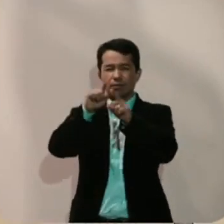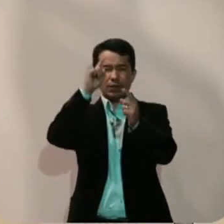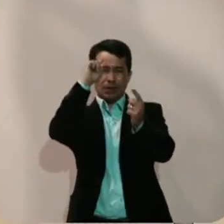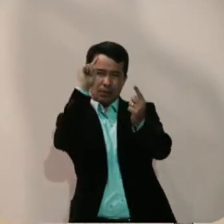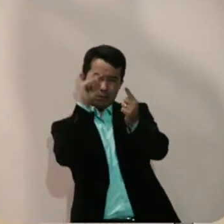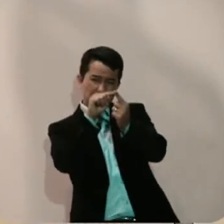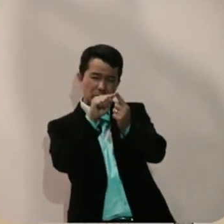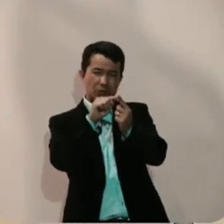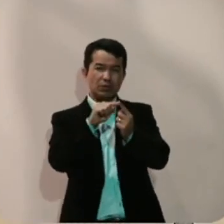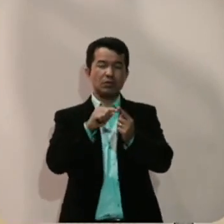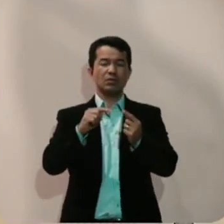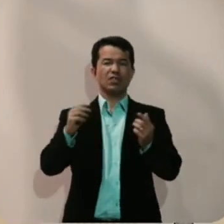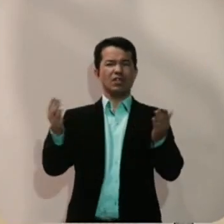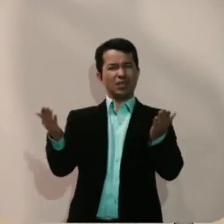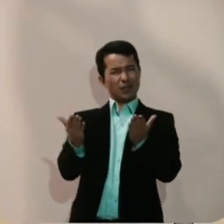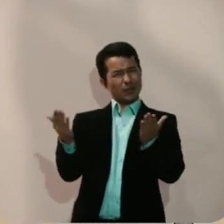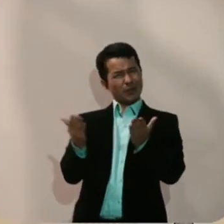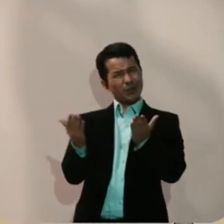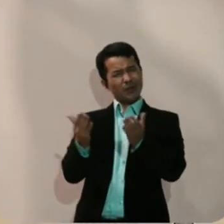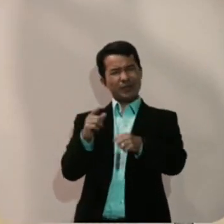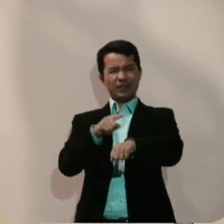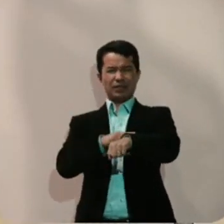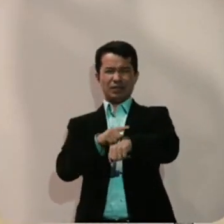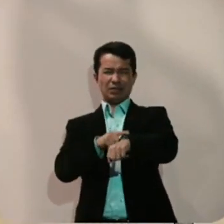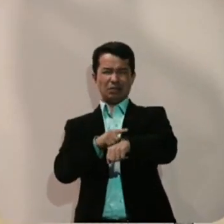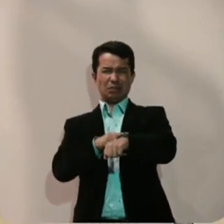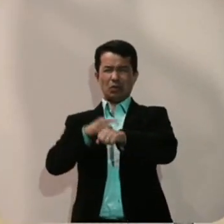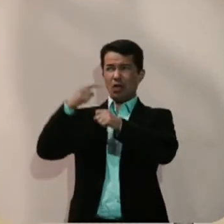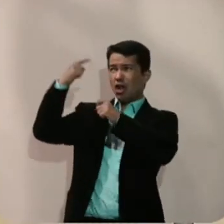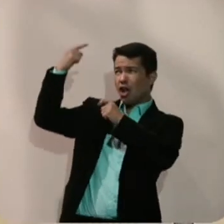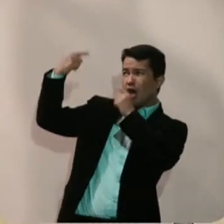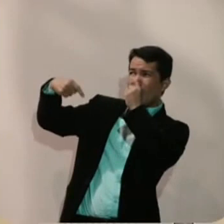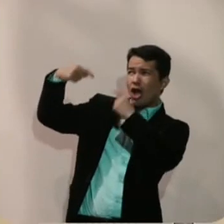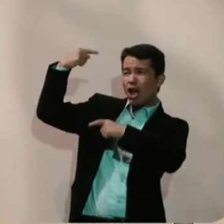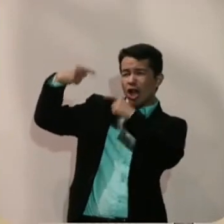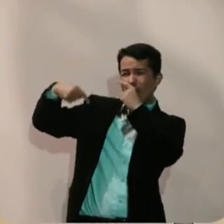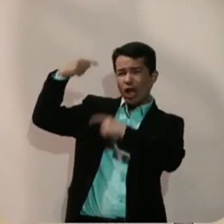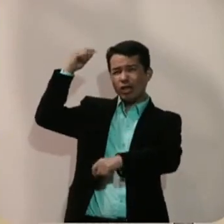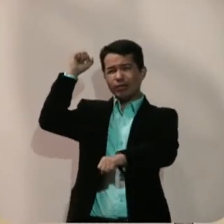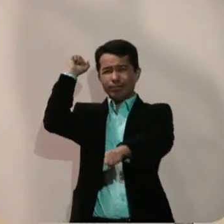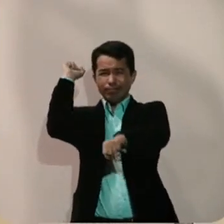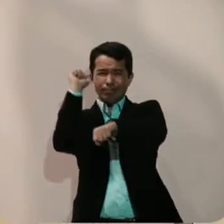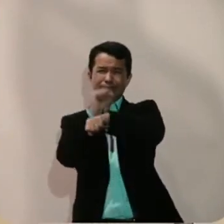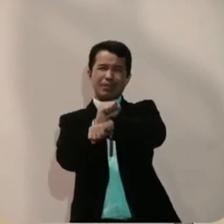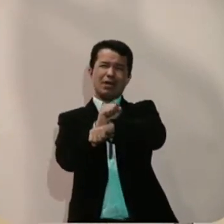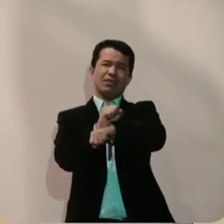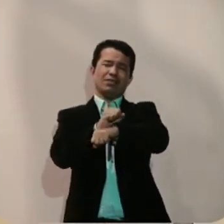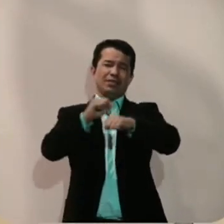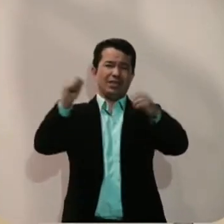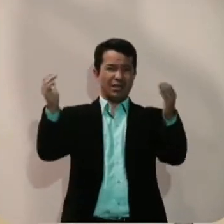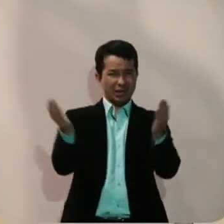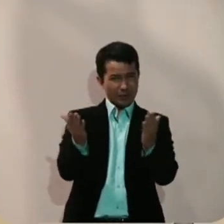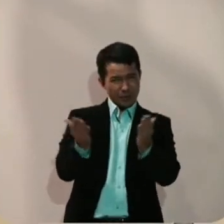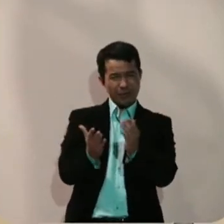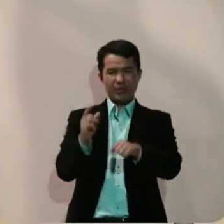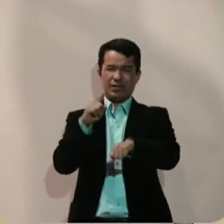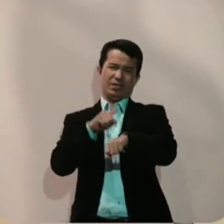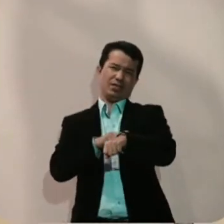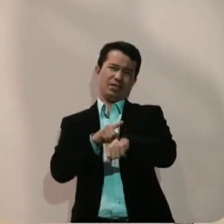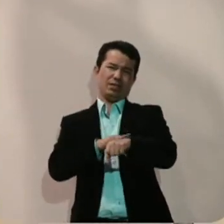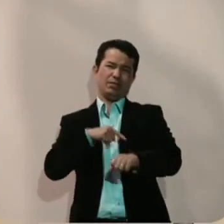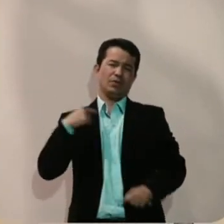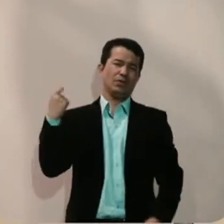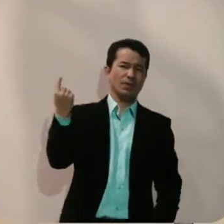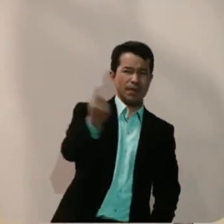específico? Chega de lutar, está na hora de se render. E sabe, quando a gente se